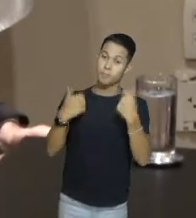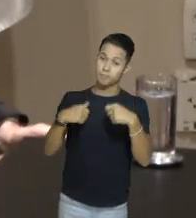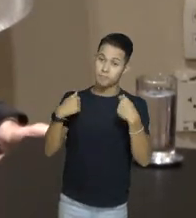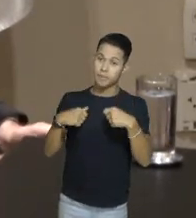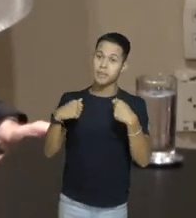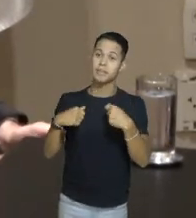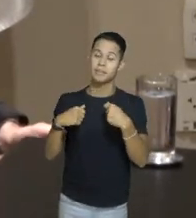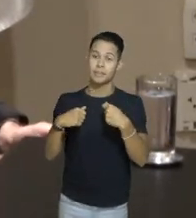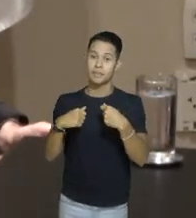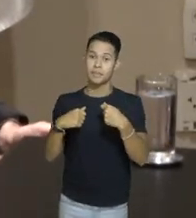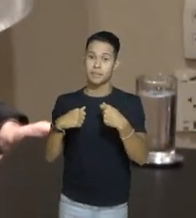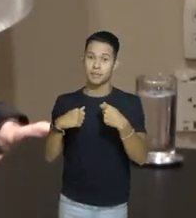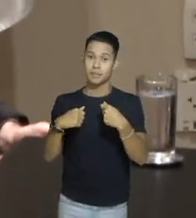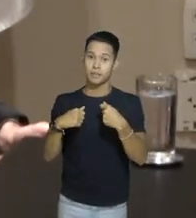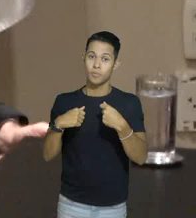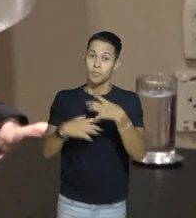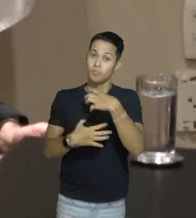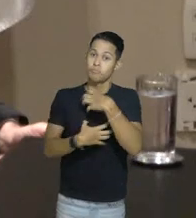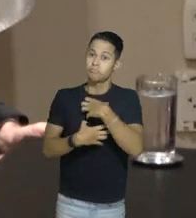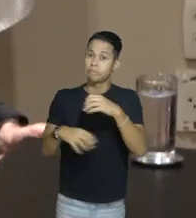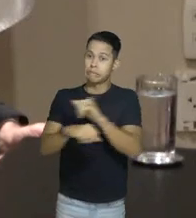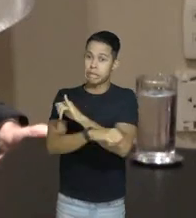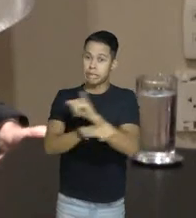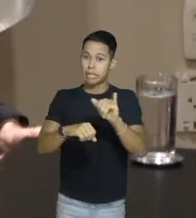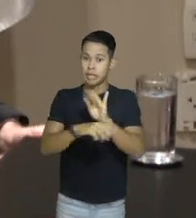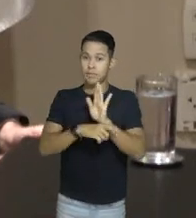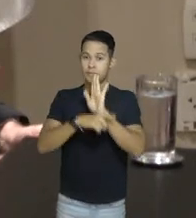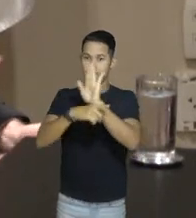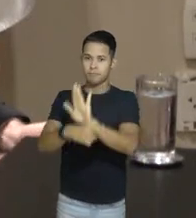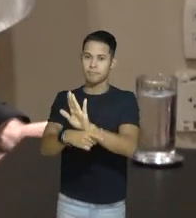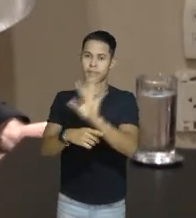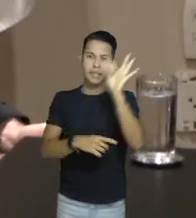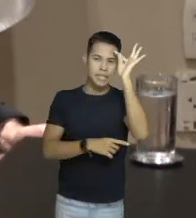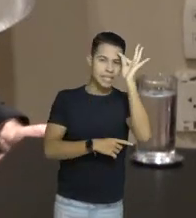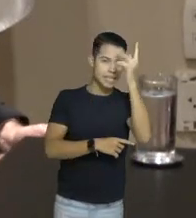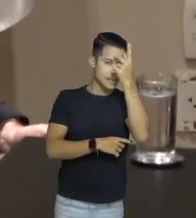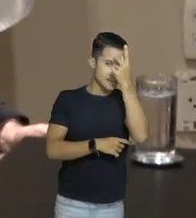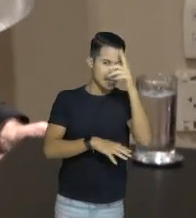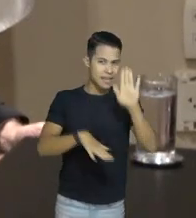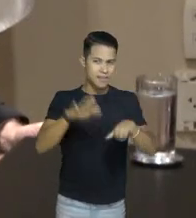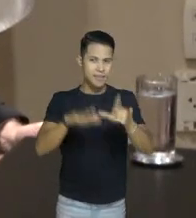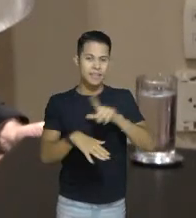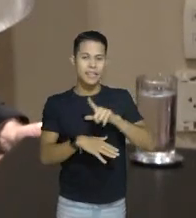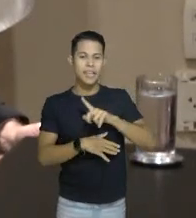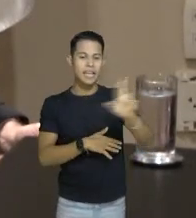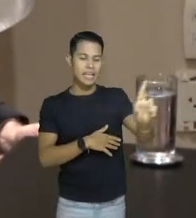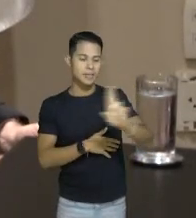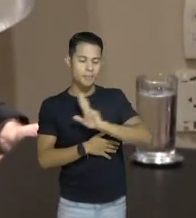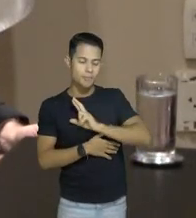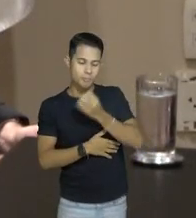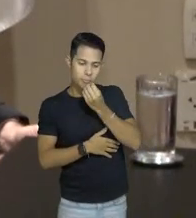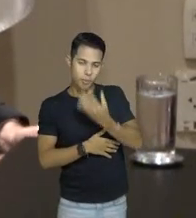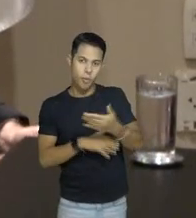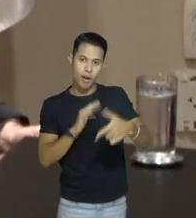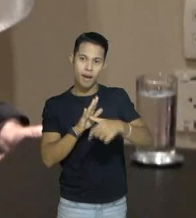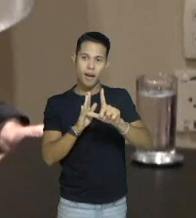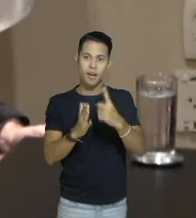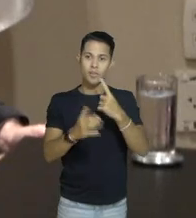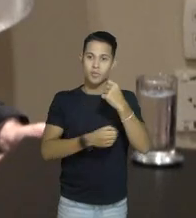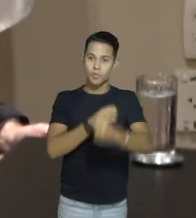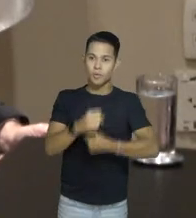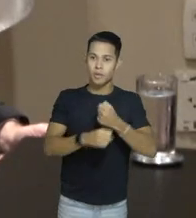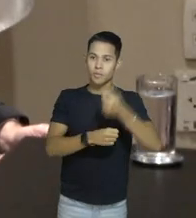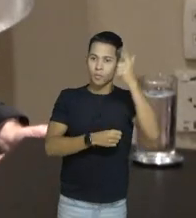forma de fazer alguma coisa, né? O TDAH, geralmente, a gente tem uma resposta muito boa. Às vezes, antes de 1 ano, a gente consegue liberar essas